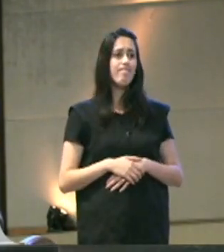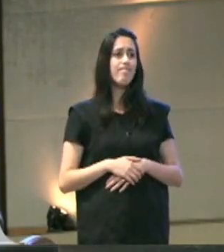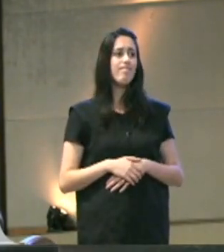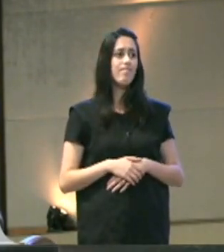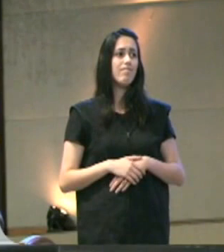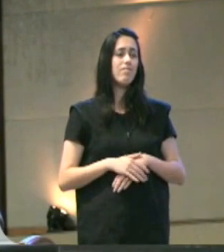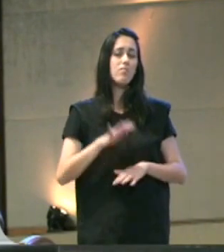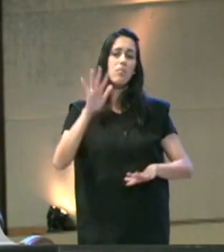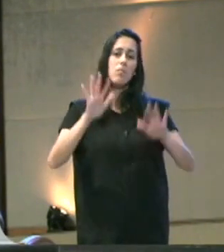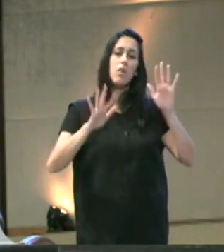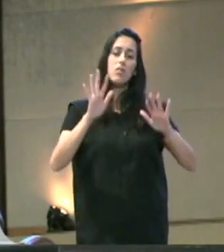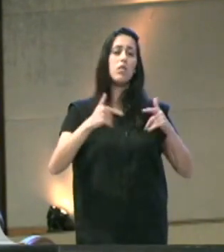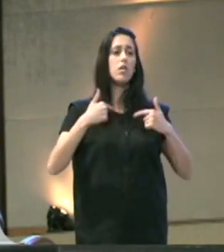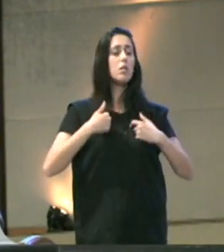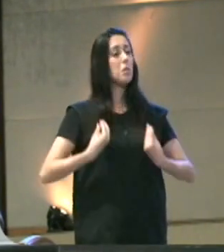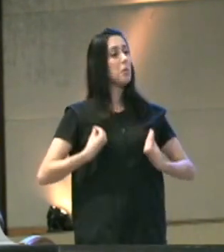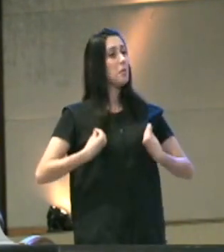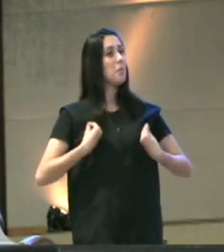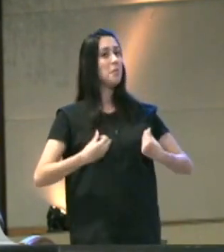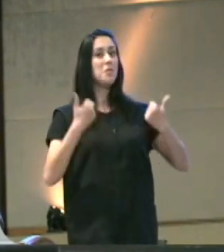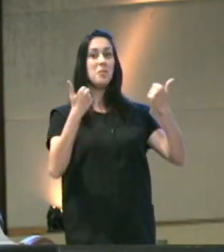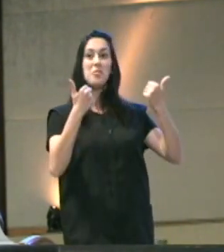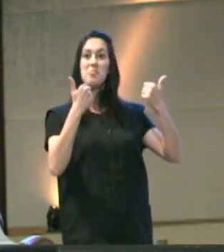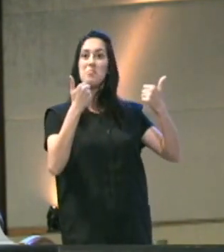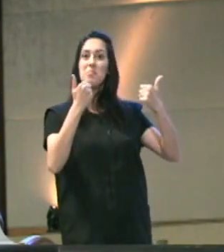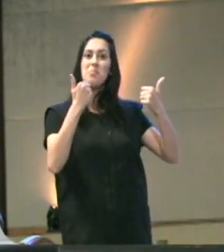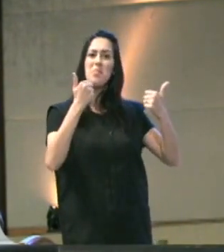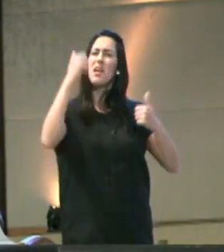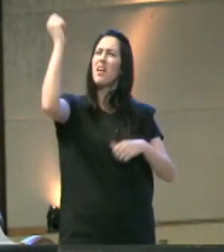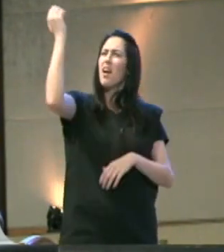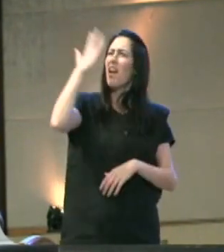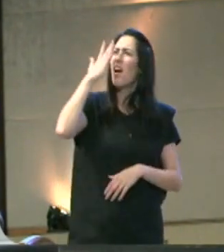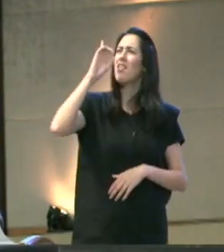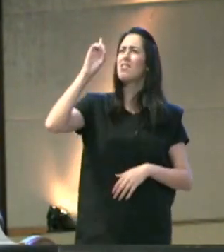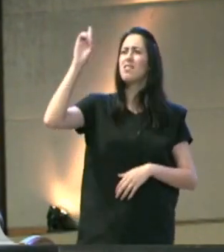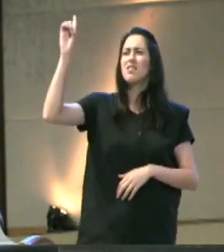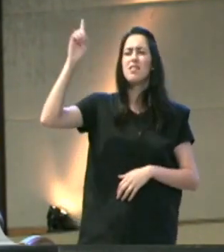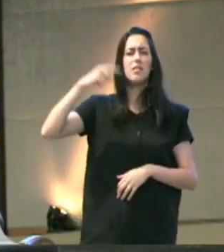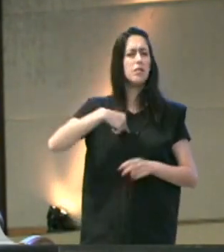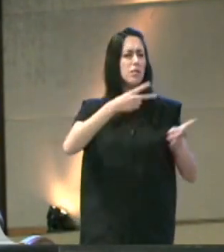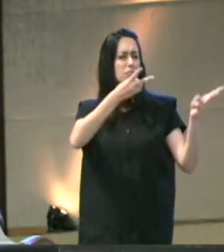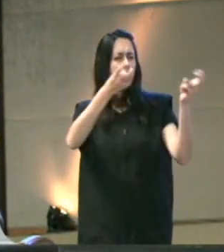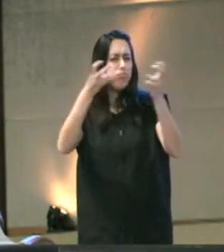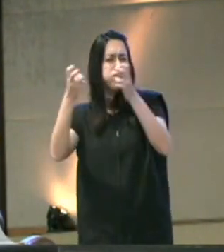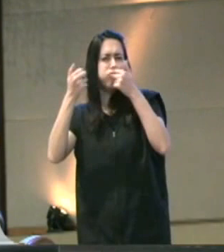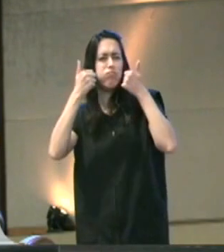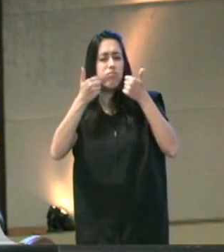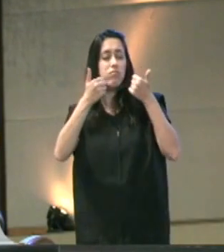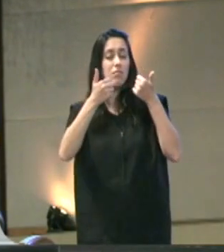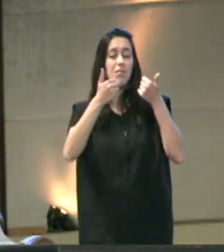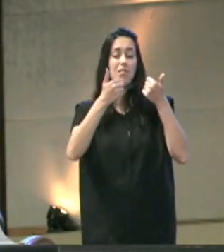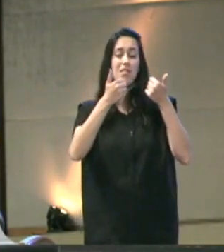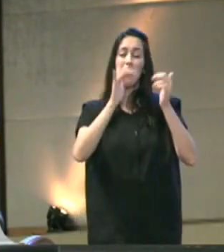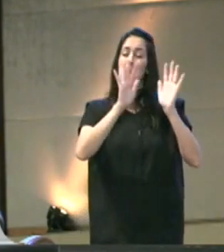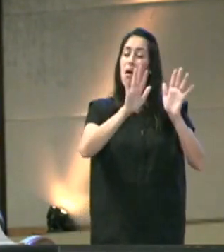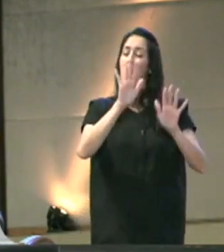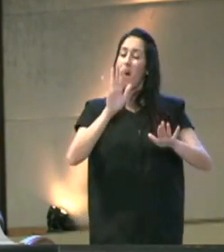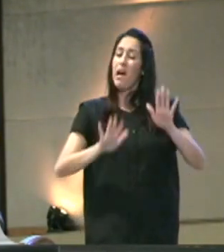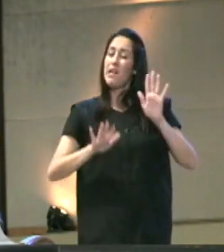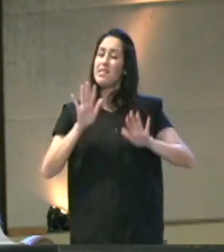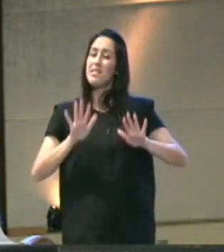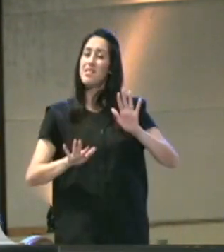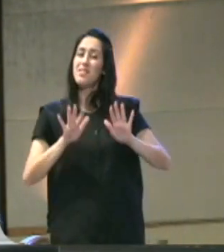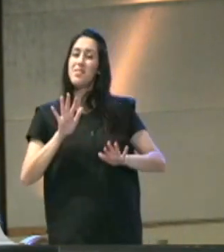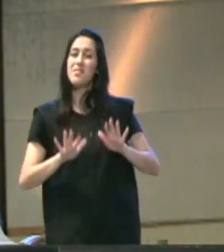Tem dias que você está enxergando tudo pela graça de Deus. Mas tem dias